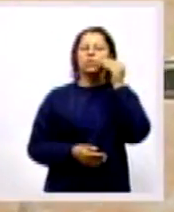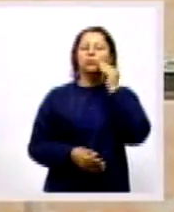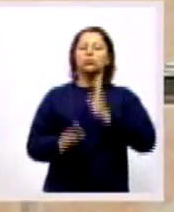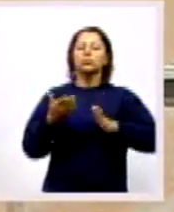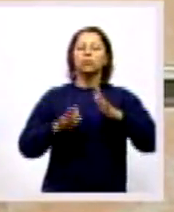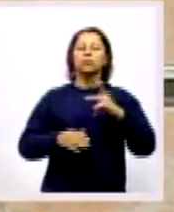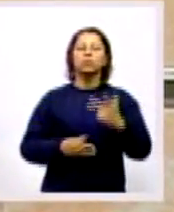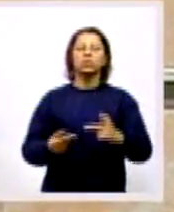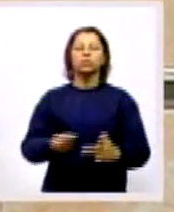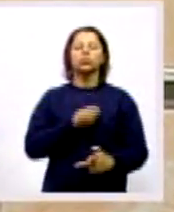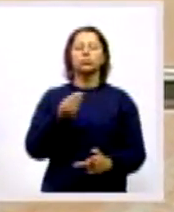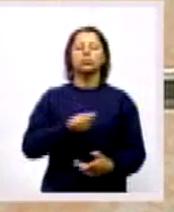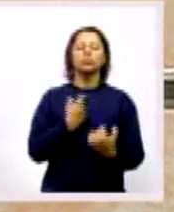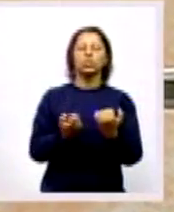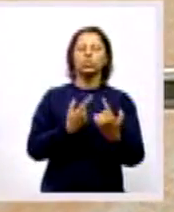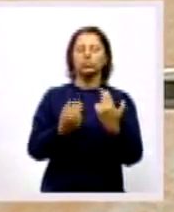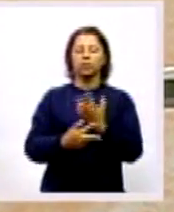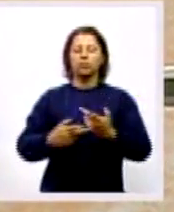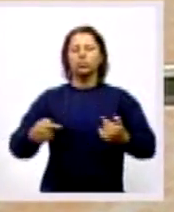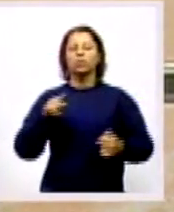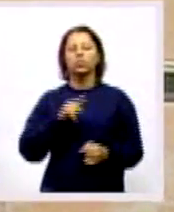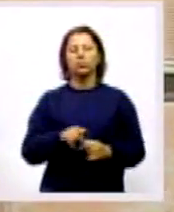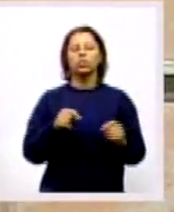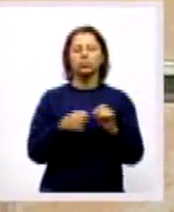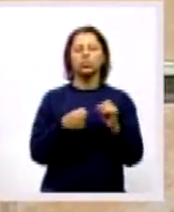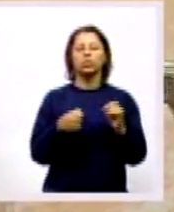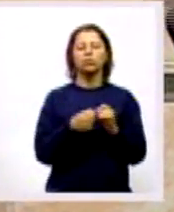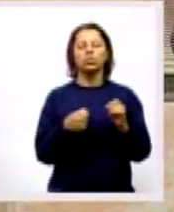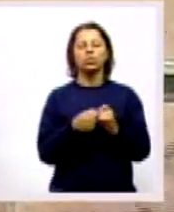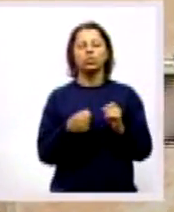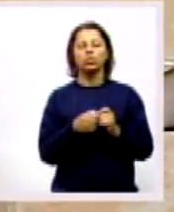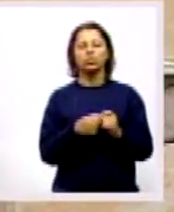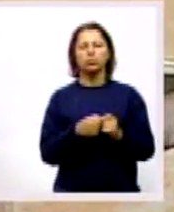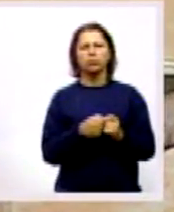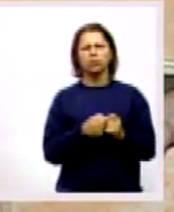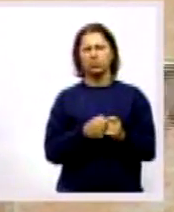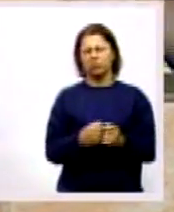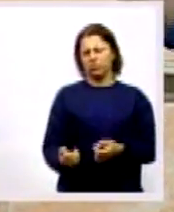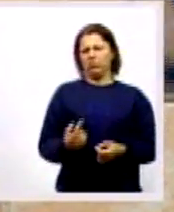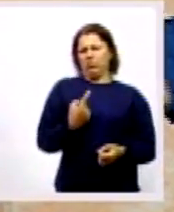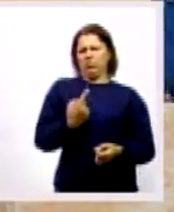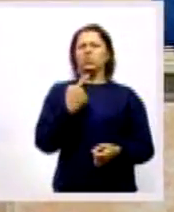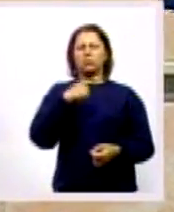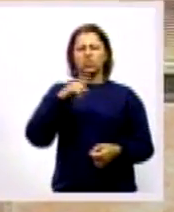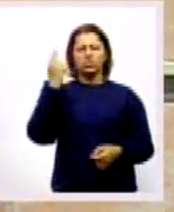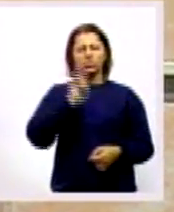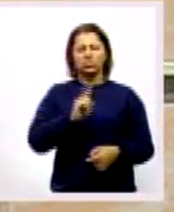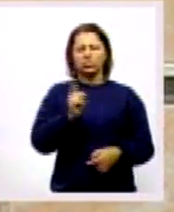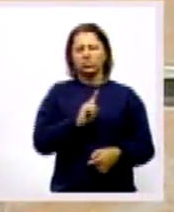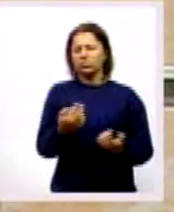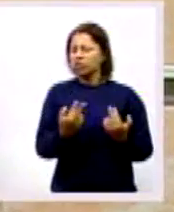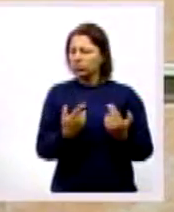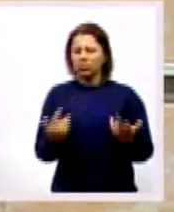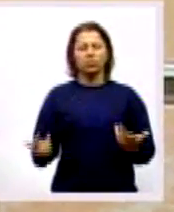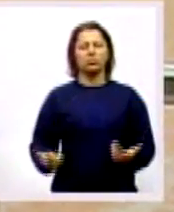em você. Algumas atitudes suas, algumas reações absurdas, que você não é daquele jeito.